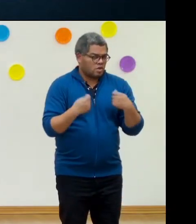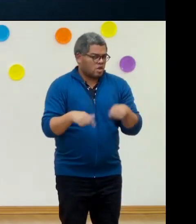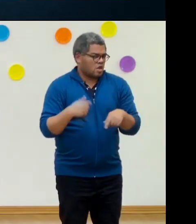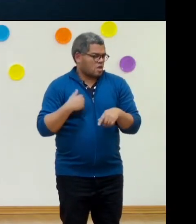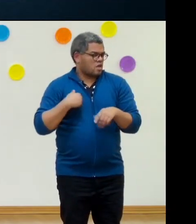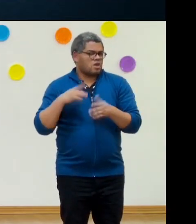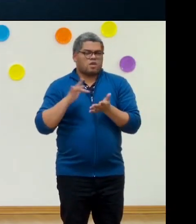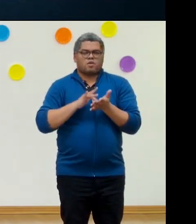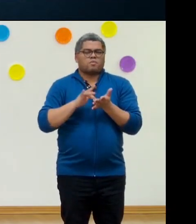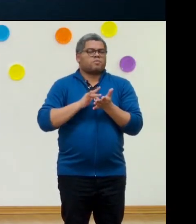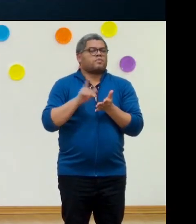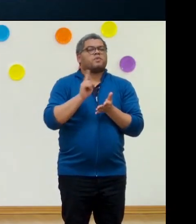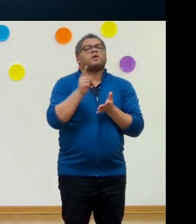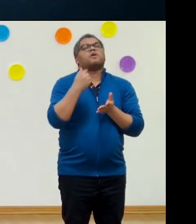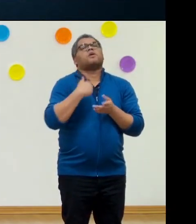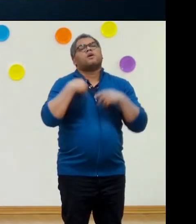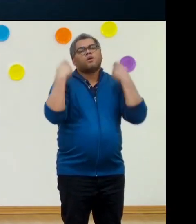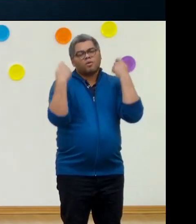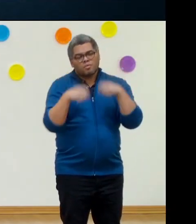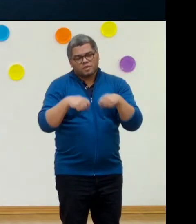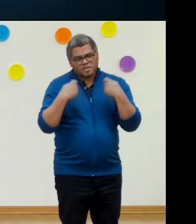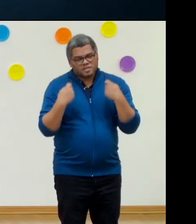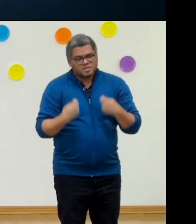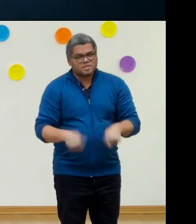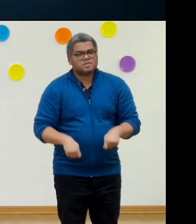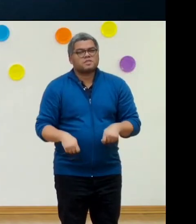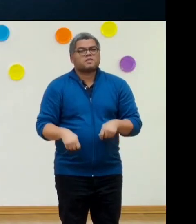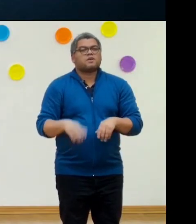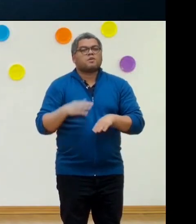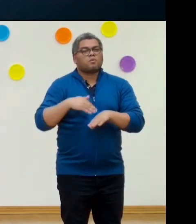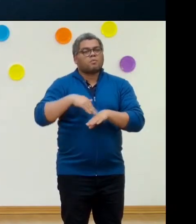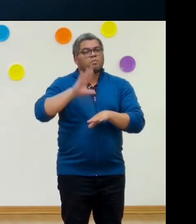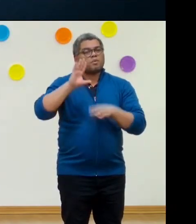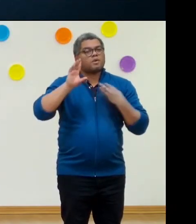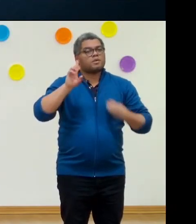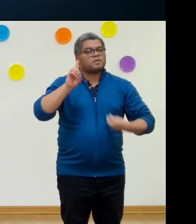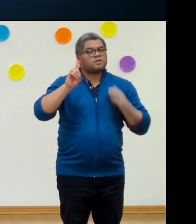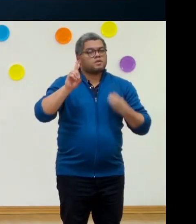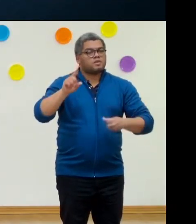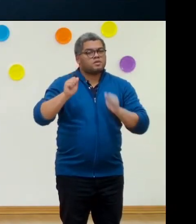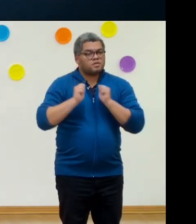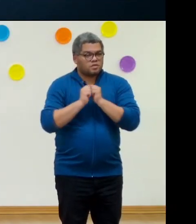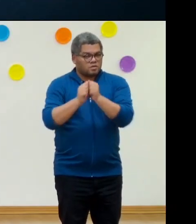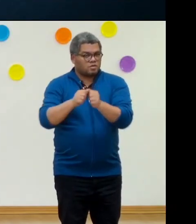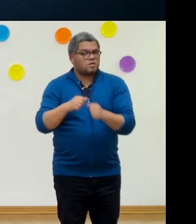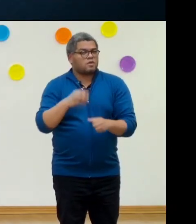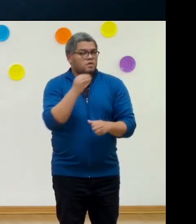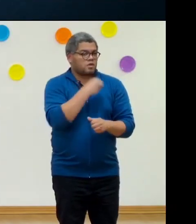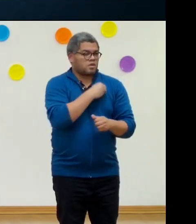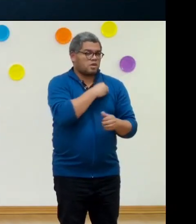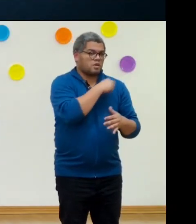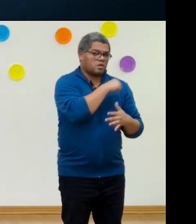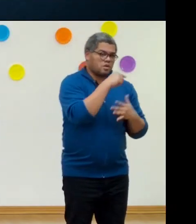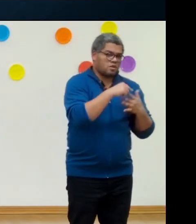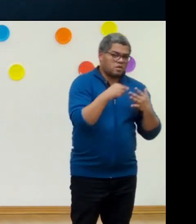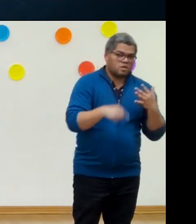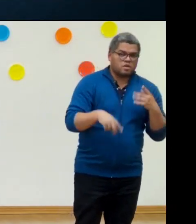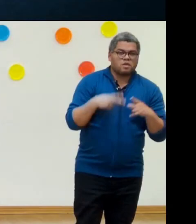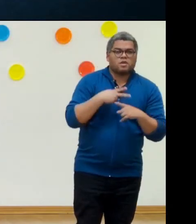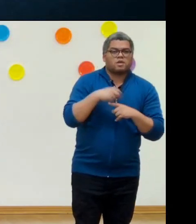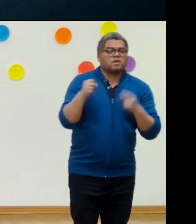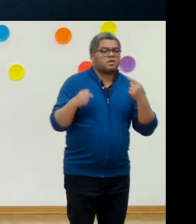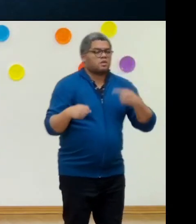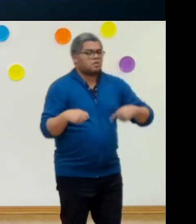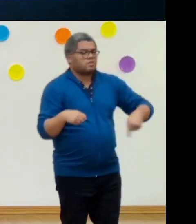que eu preciso de mais vida com Deus para vencer esses pecados. E que vocês vençam esses